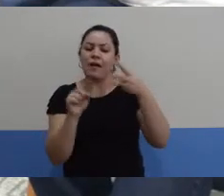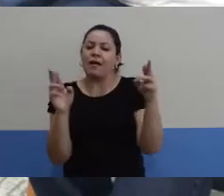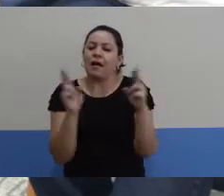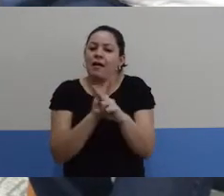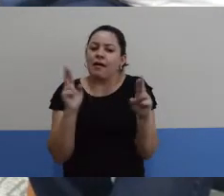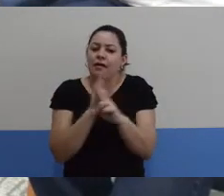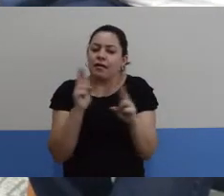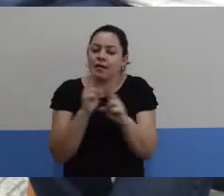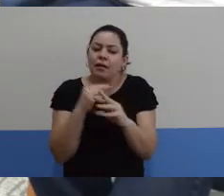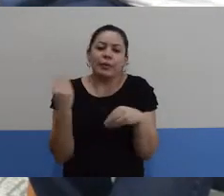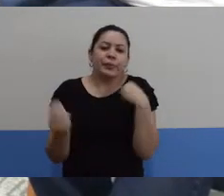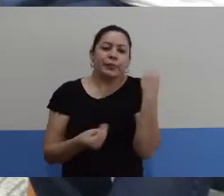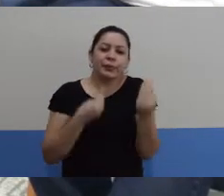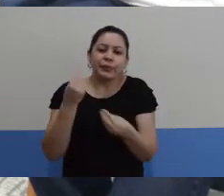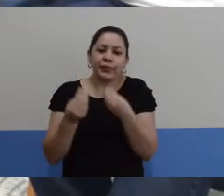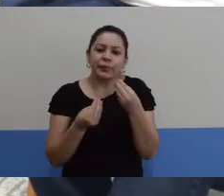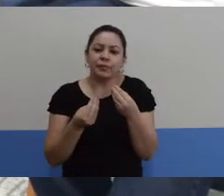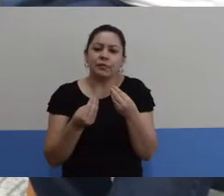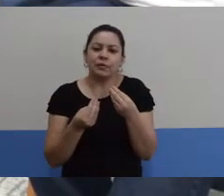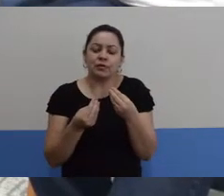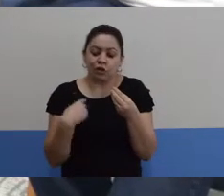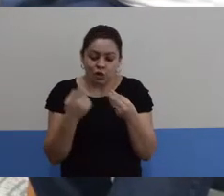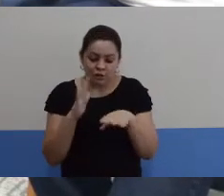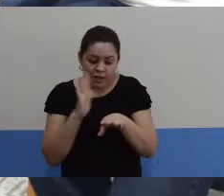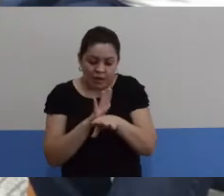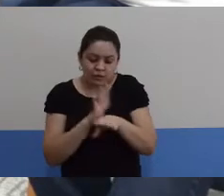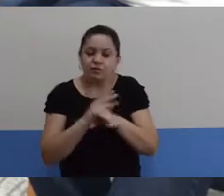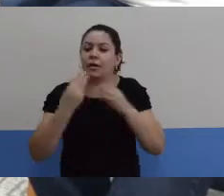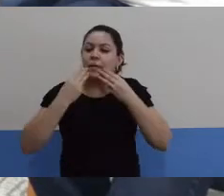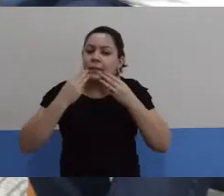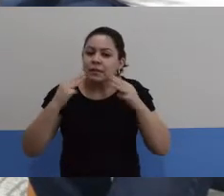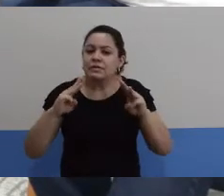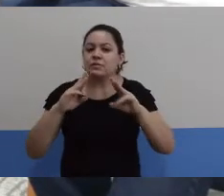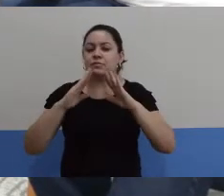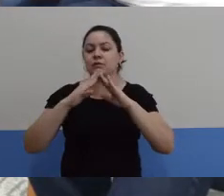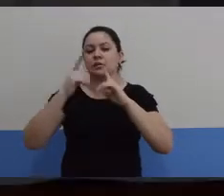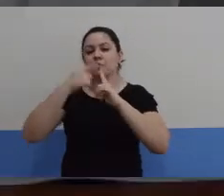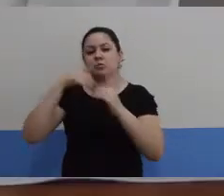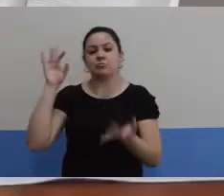relacionam? Como podemos cooperar para esta missão da igreja?